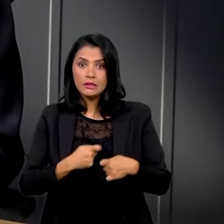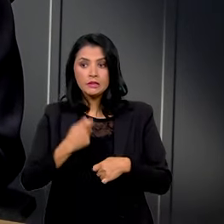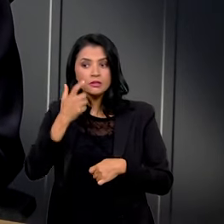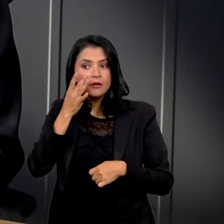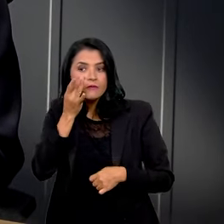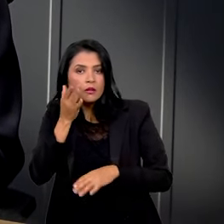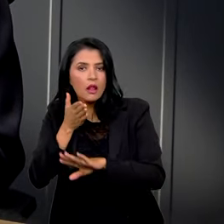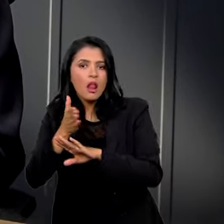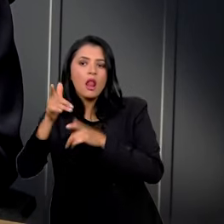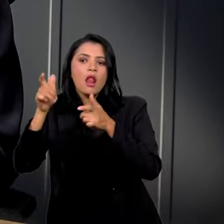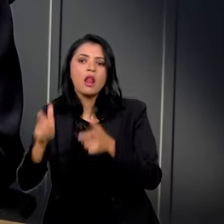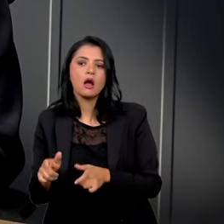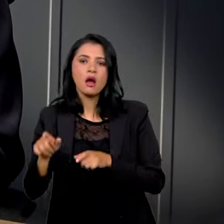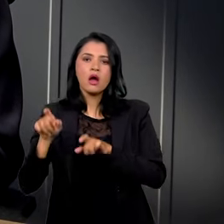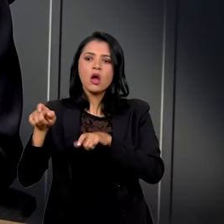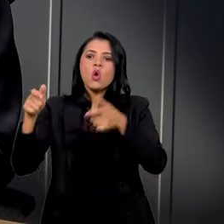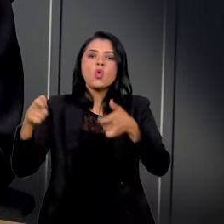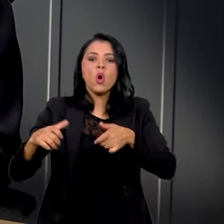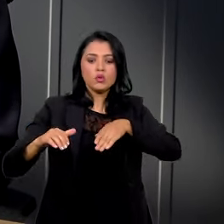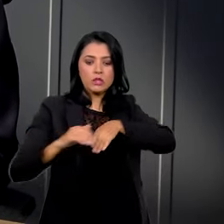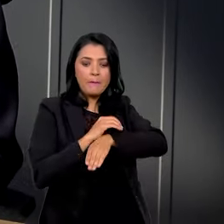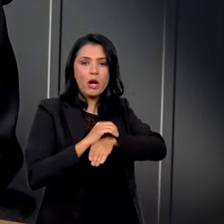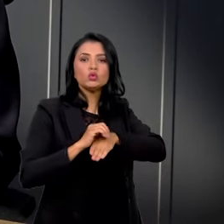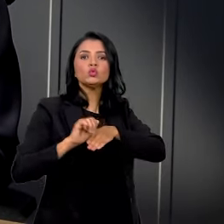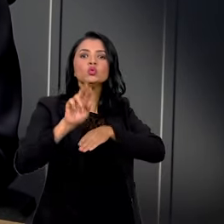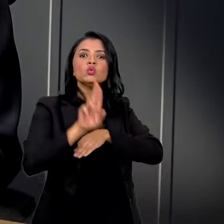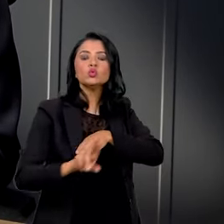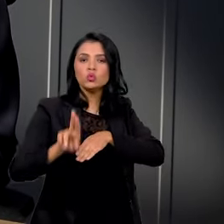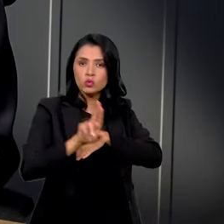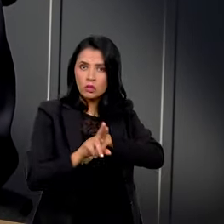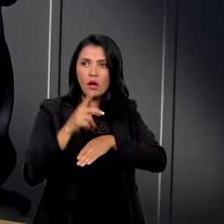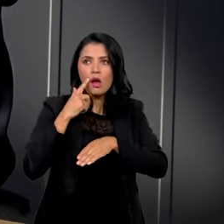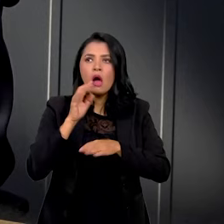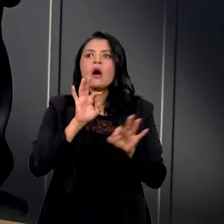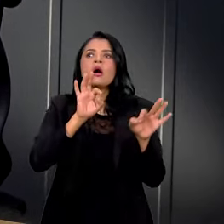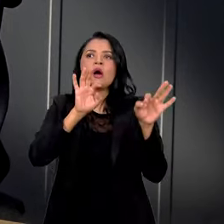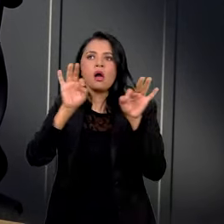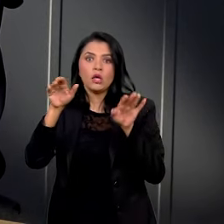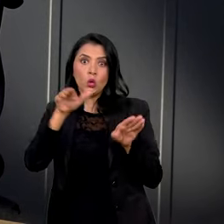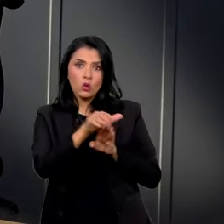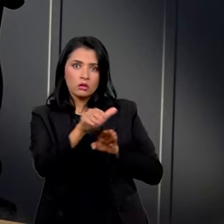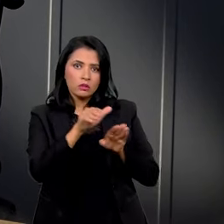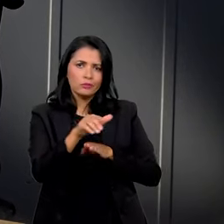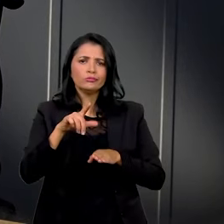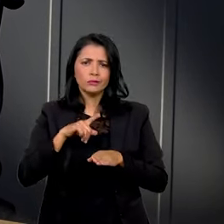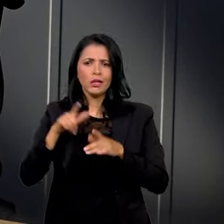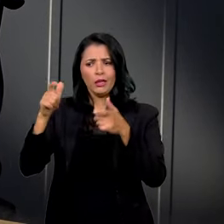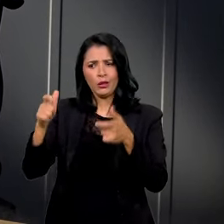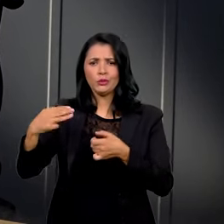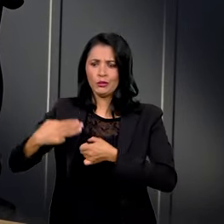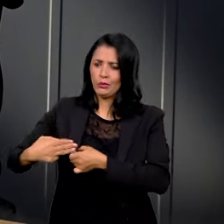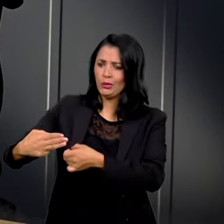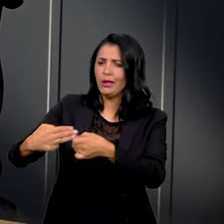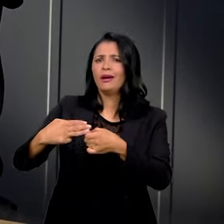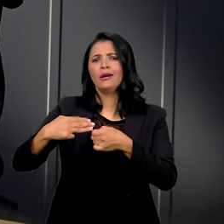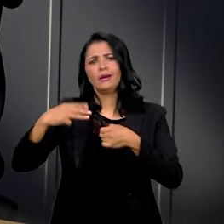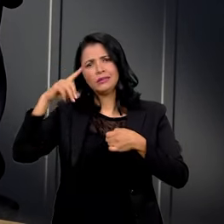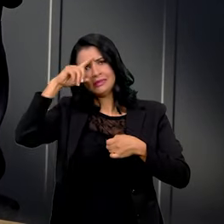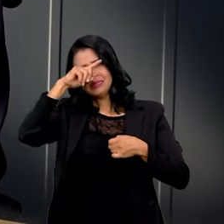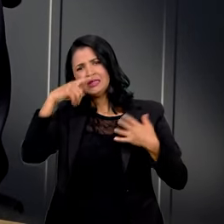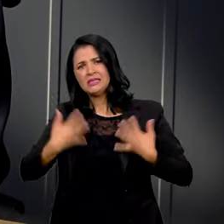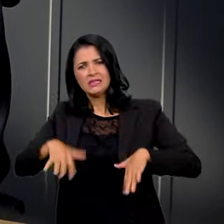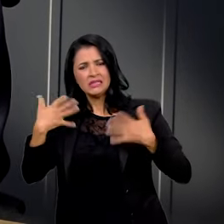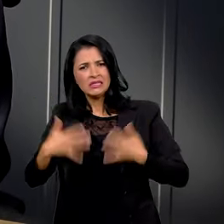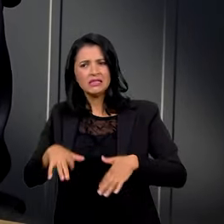devem ser observadas em campo né desde qual calçado utilizar a gente ainda tá ali vivendo eh municípios que t ainda né